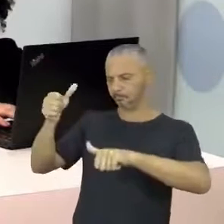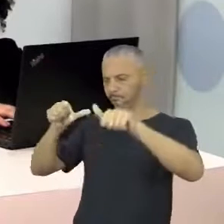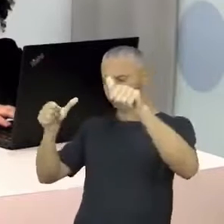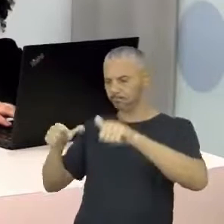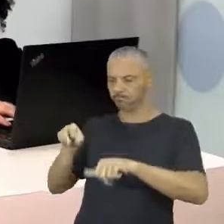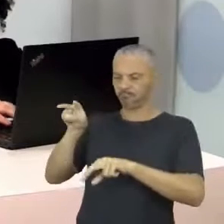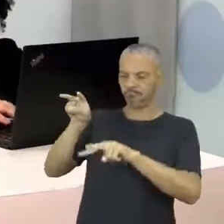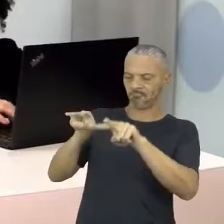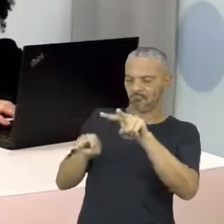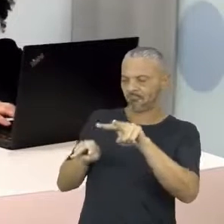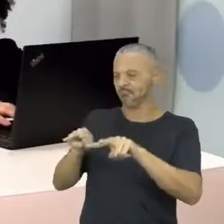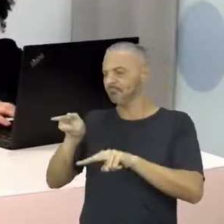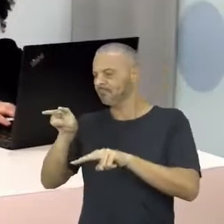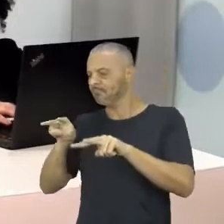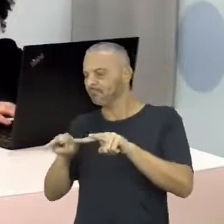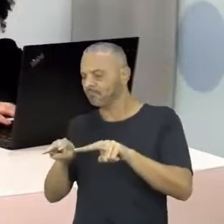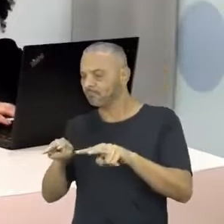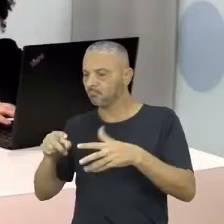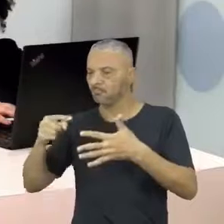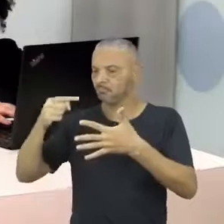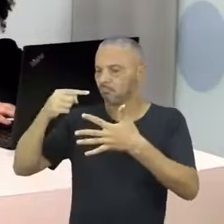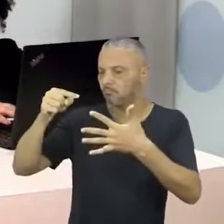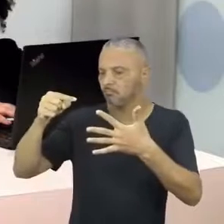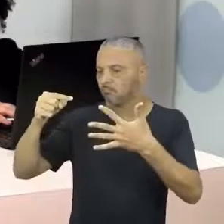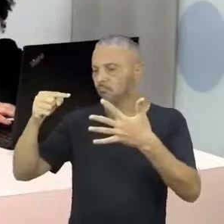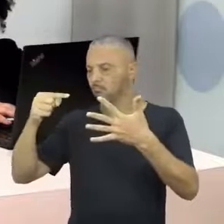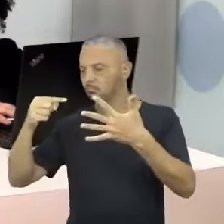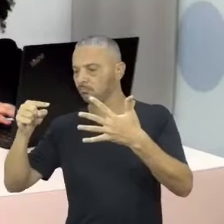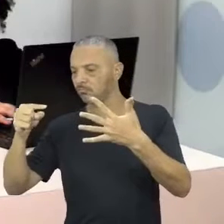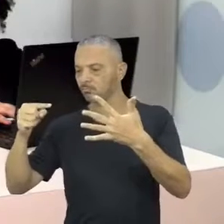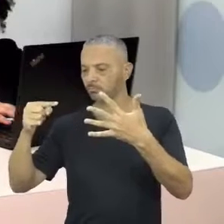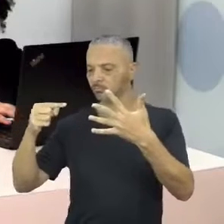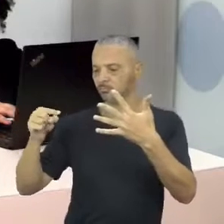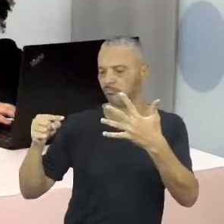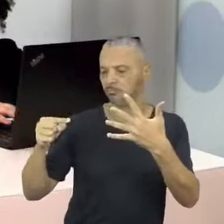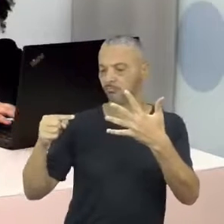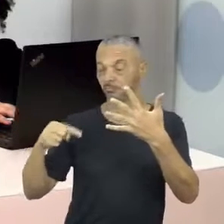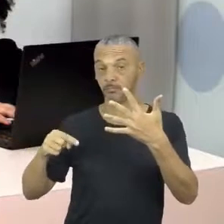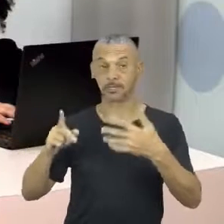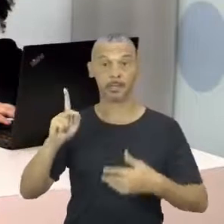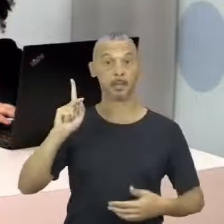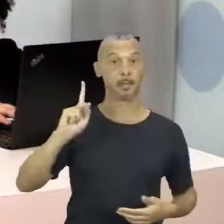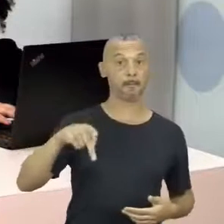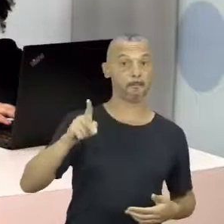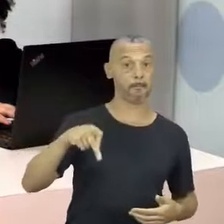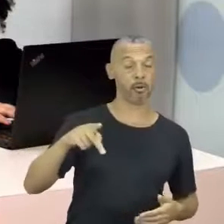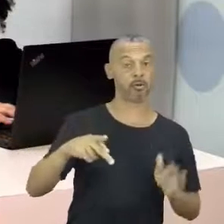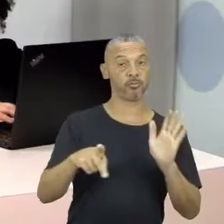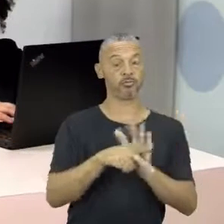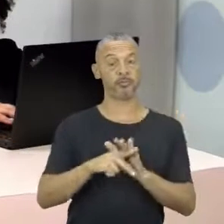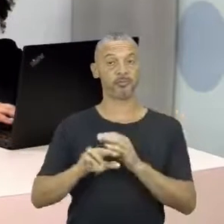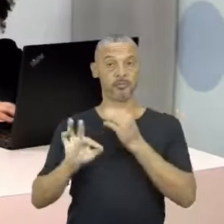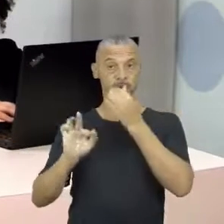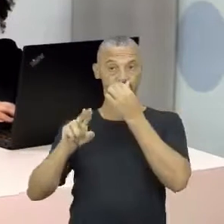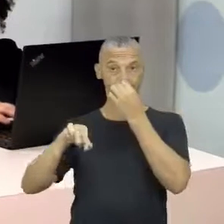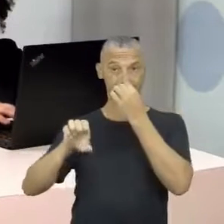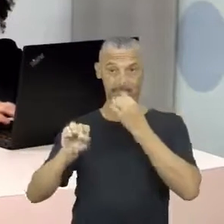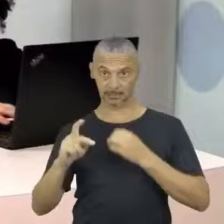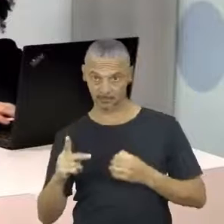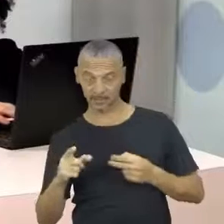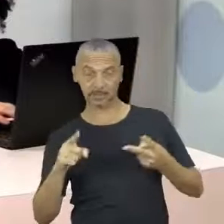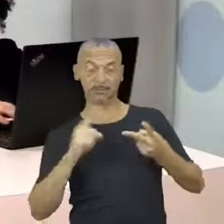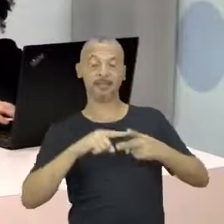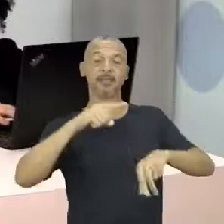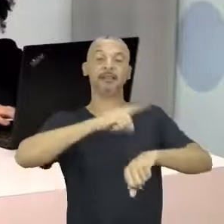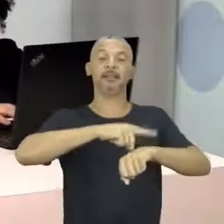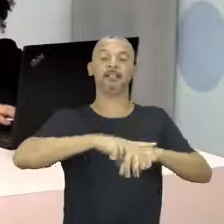a gente vai pontuar você tanto pela pontuação que você tem lá na VUNESP, mais o tempo de magistério, que